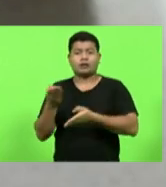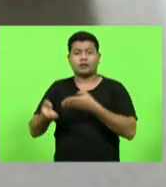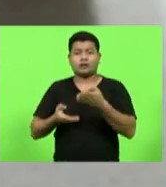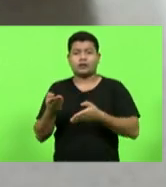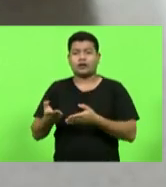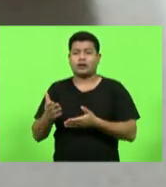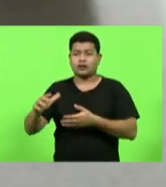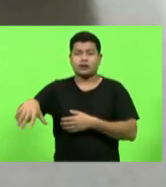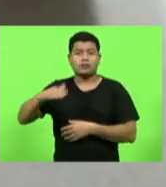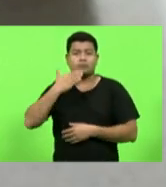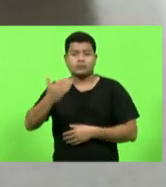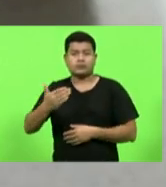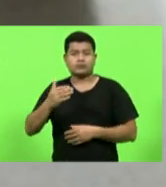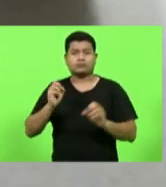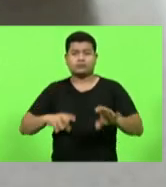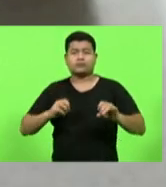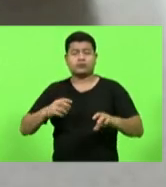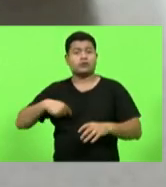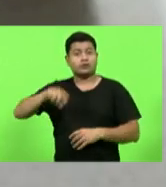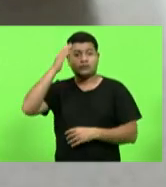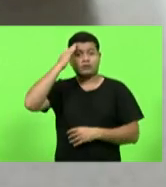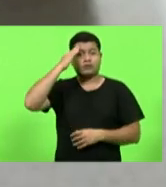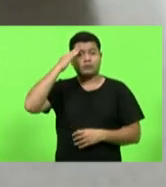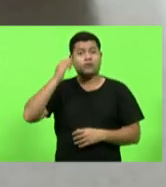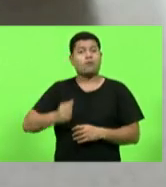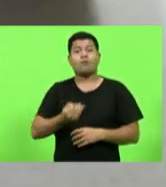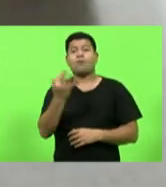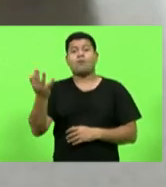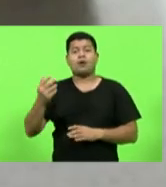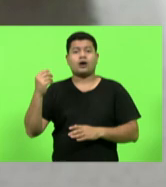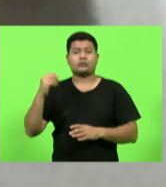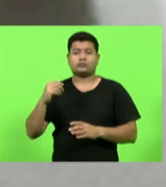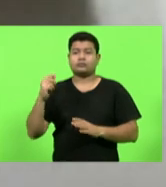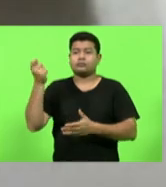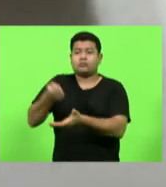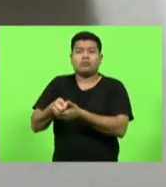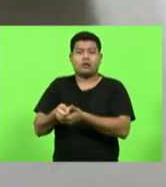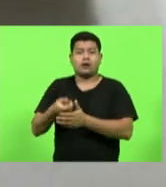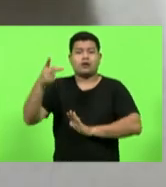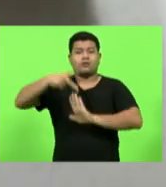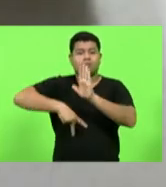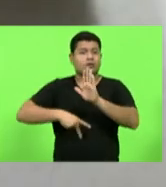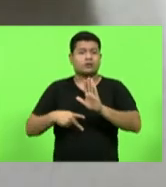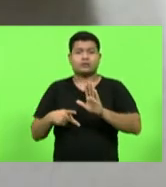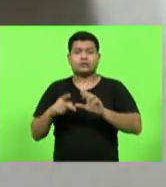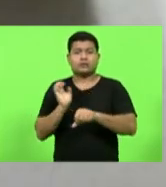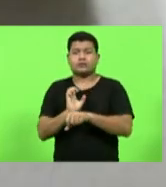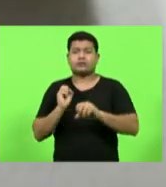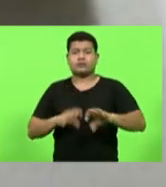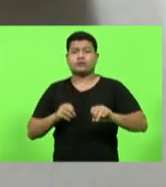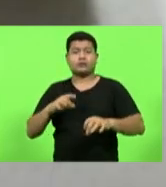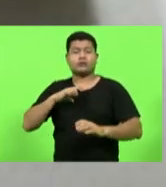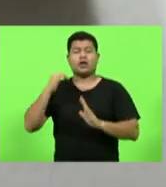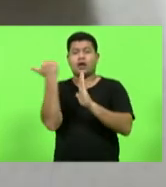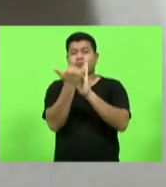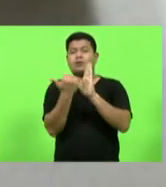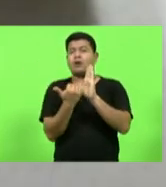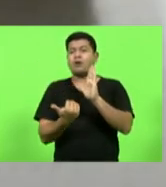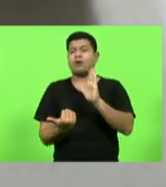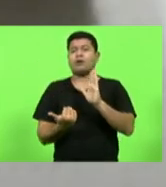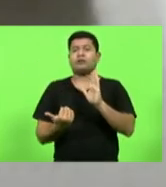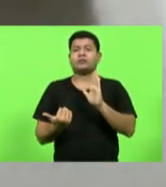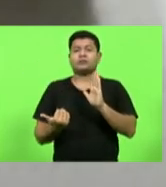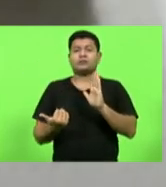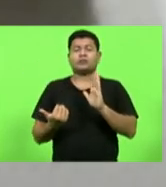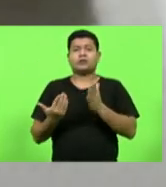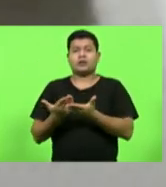educação, nós sabemos o quanto custa o nosso plano estadual de educação, nós temos programas dentro do nosso plano plurianual